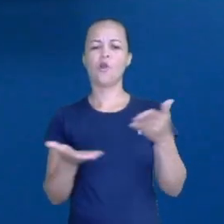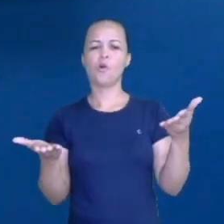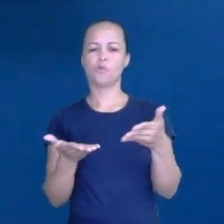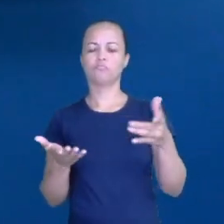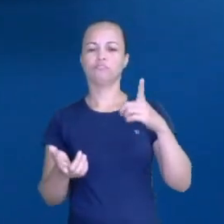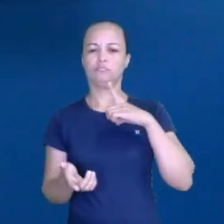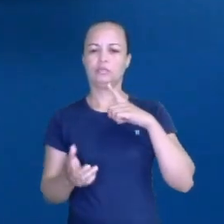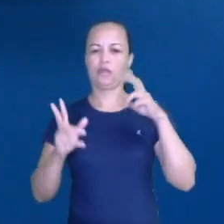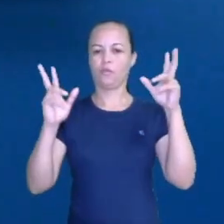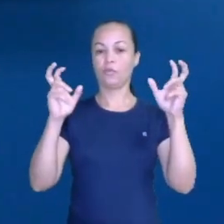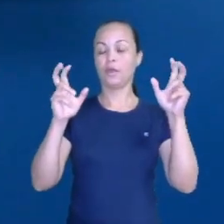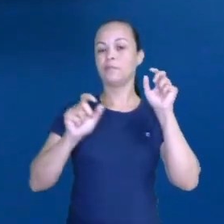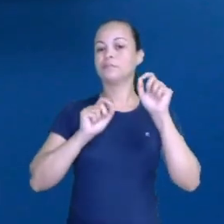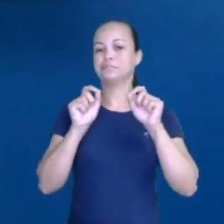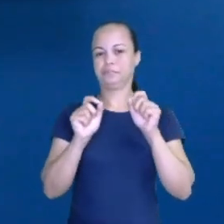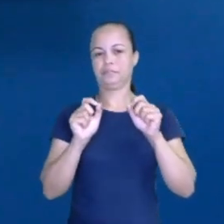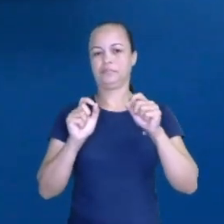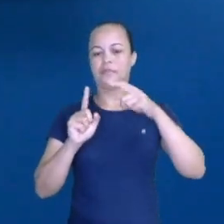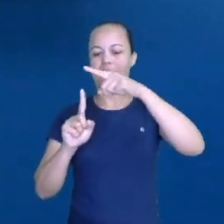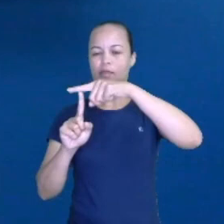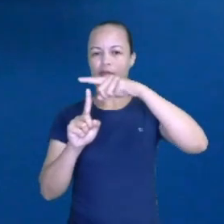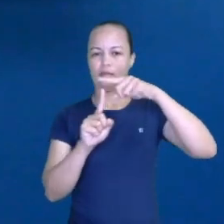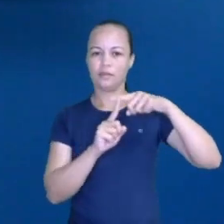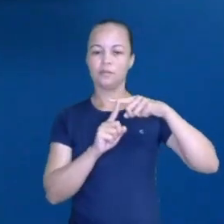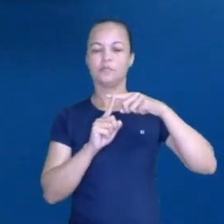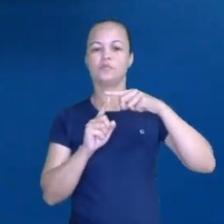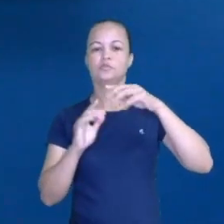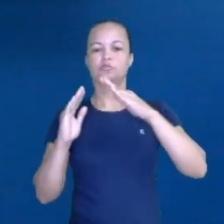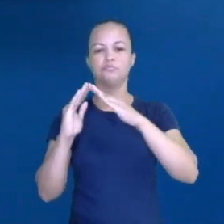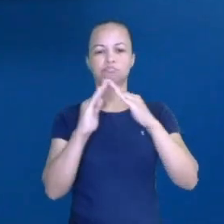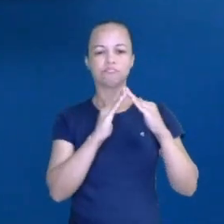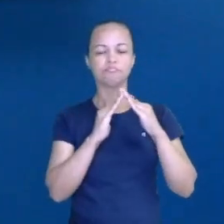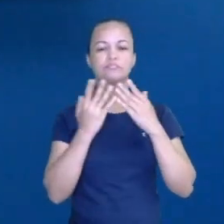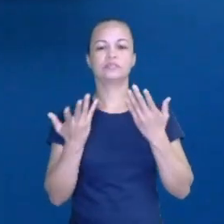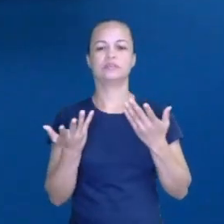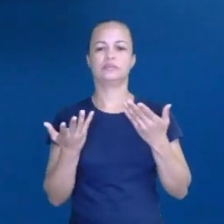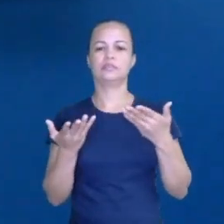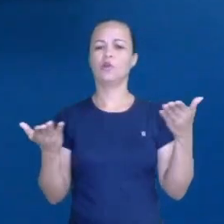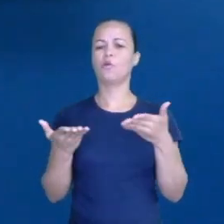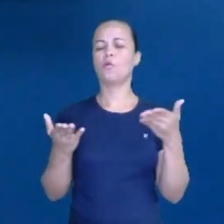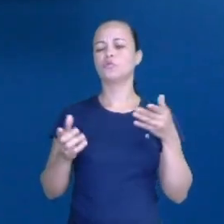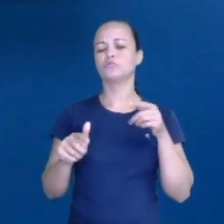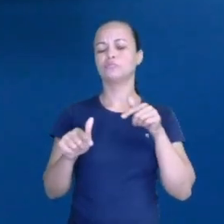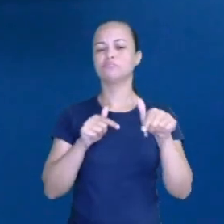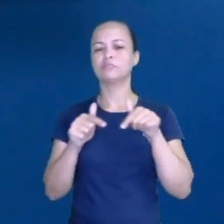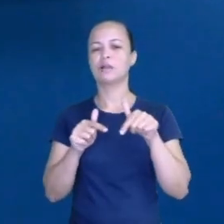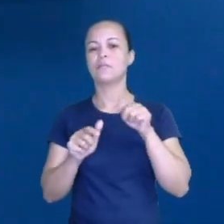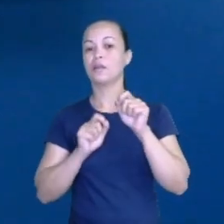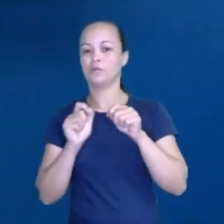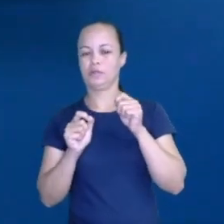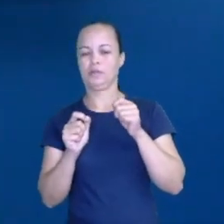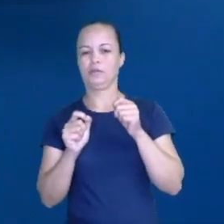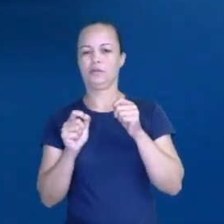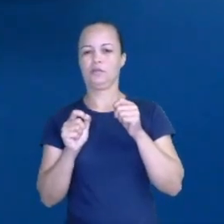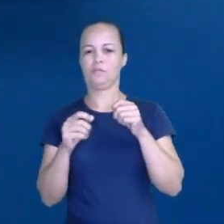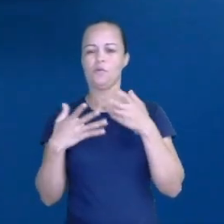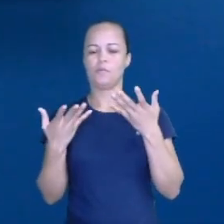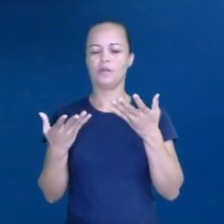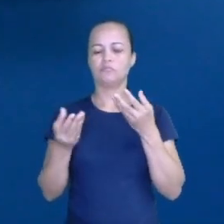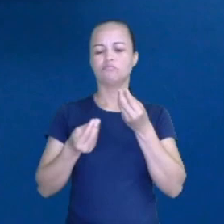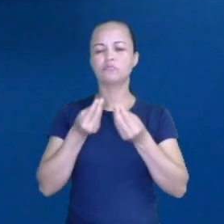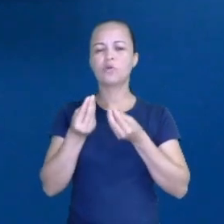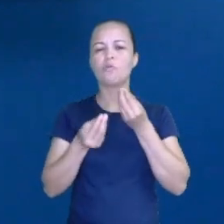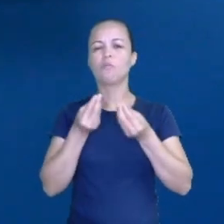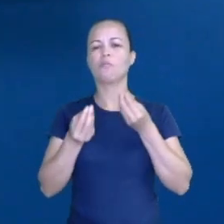de moradia. Vê só o que a gente vai trabalhar hoje. A gente vai trabalhar a descrever os meios das possíveis formas